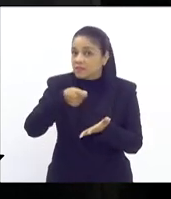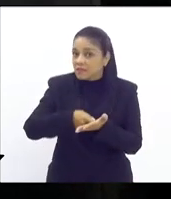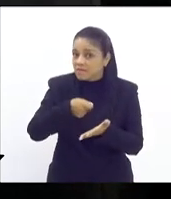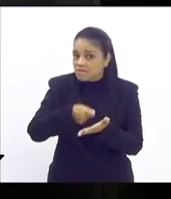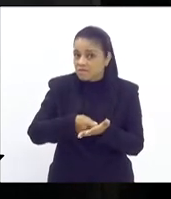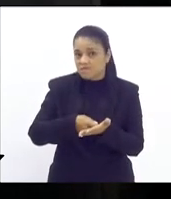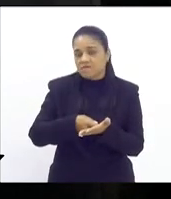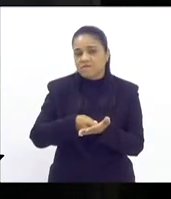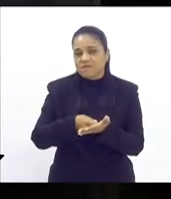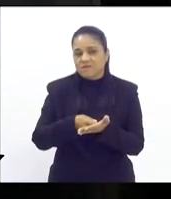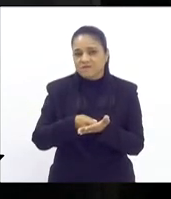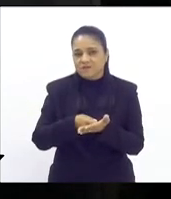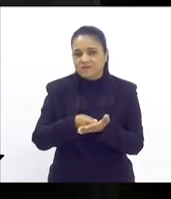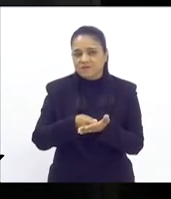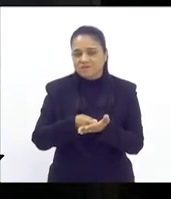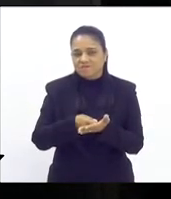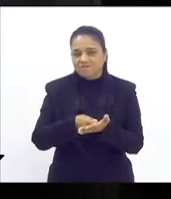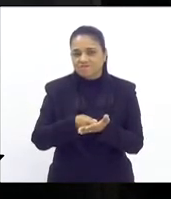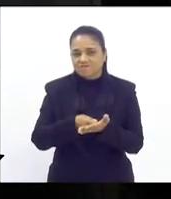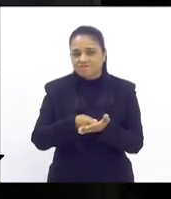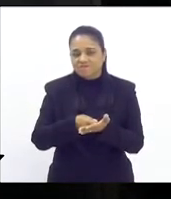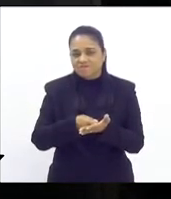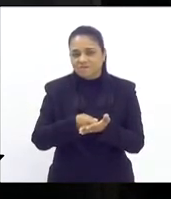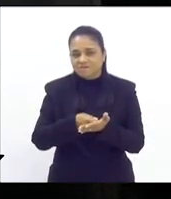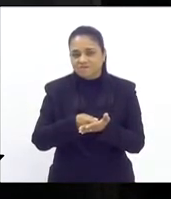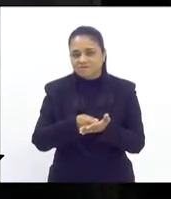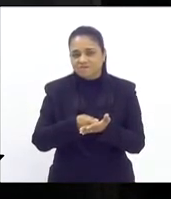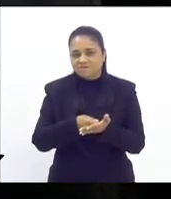entendeu momento nenhum